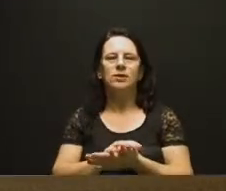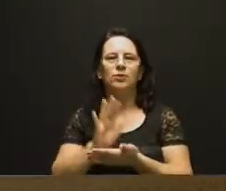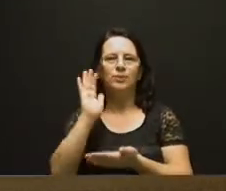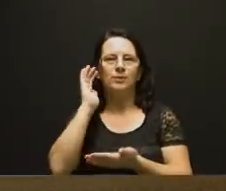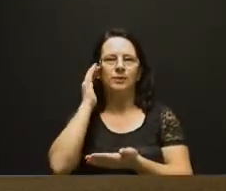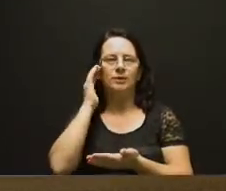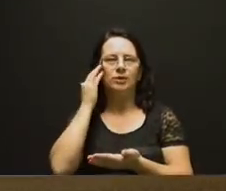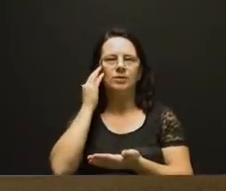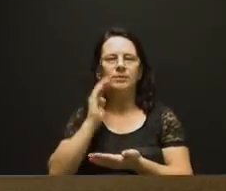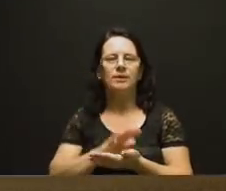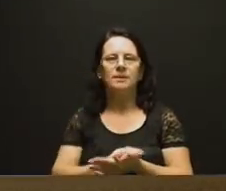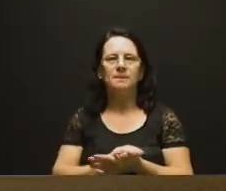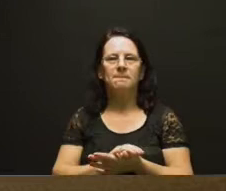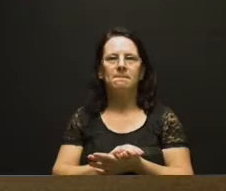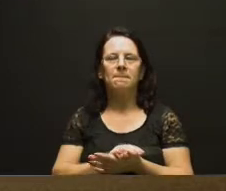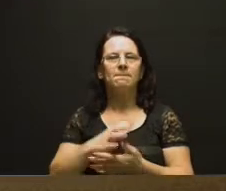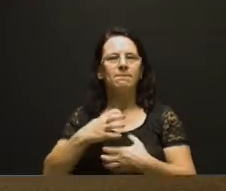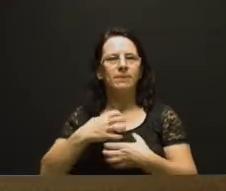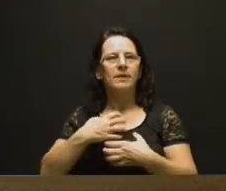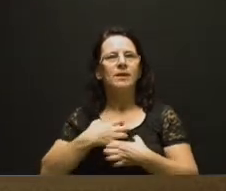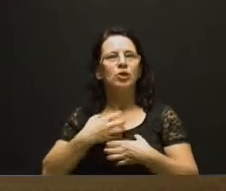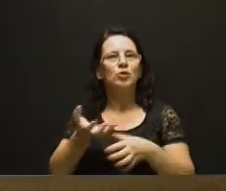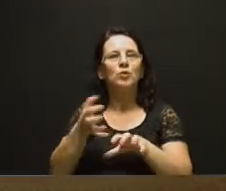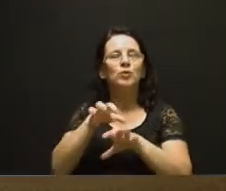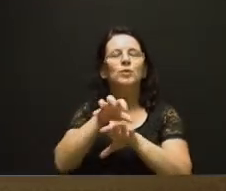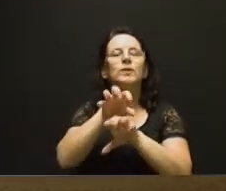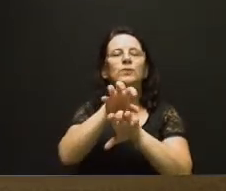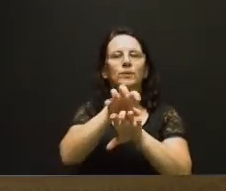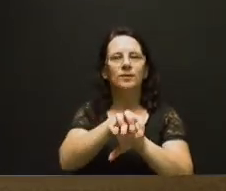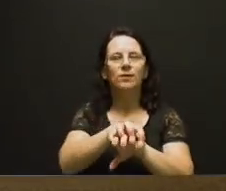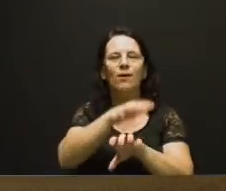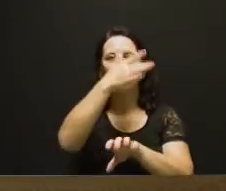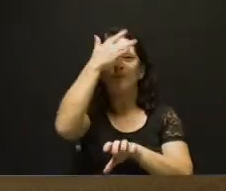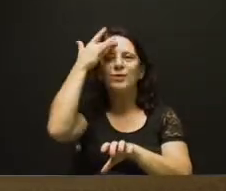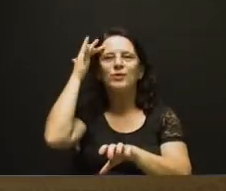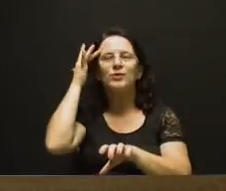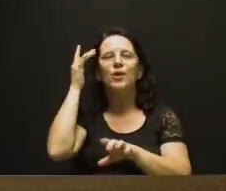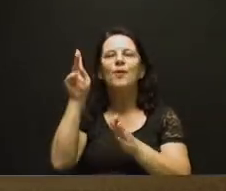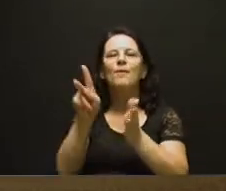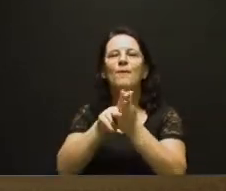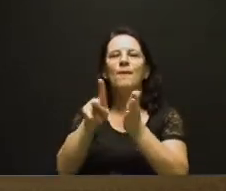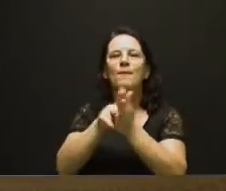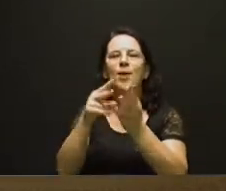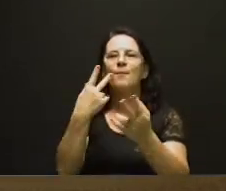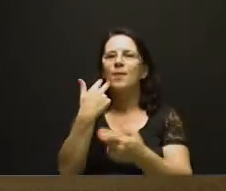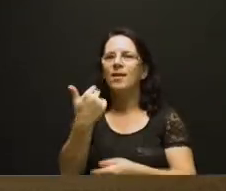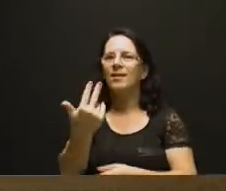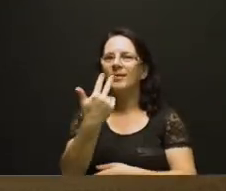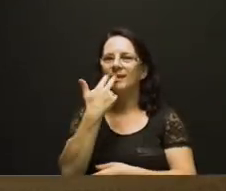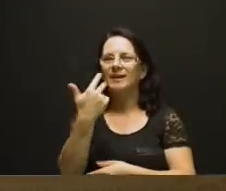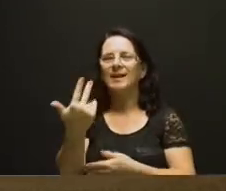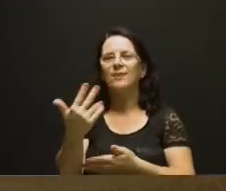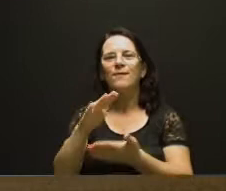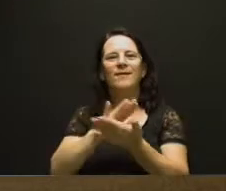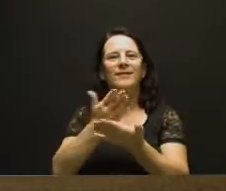e ele só se sentirão incluídos quando alguém falar a linguagem com eles não têm outra alternativa pois não